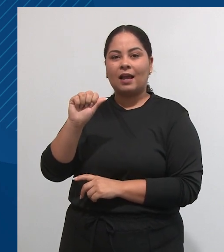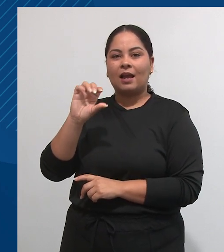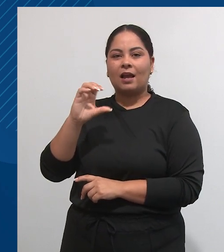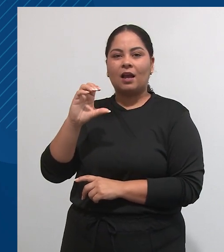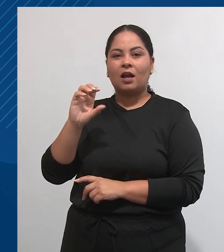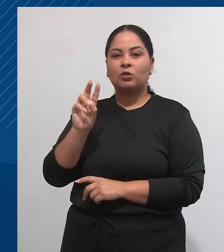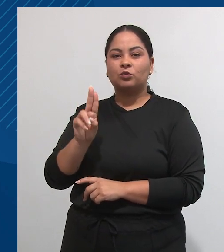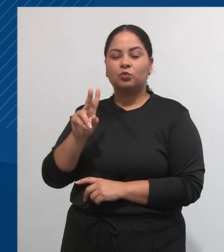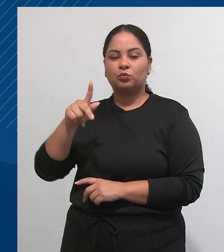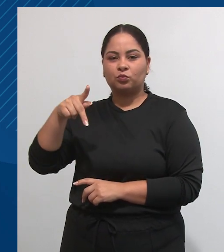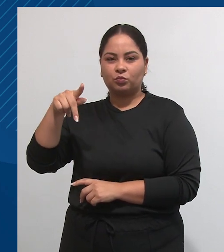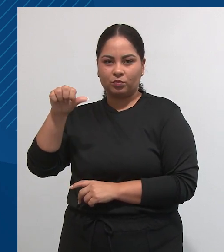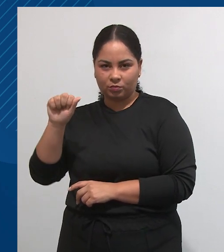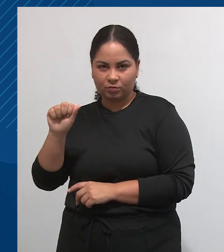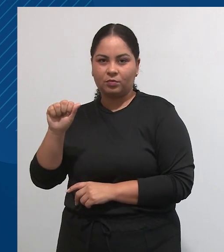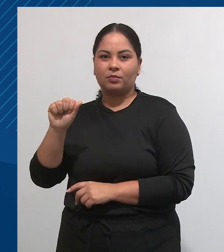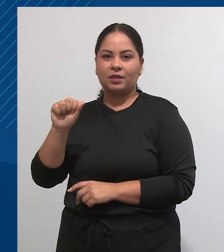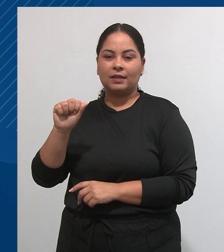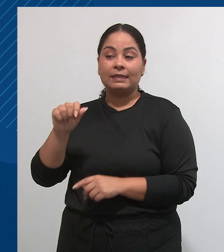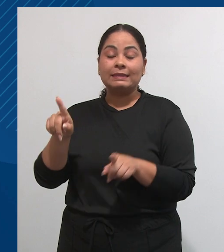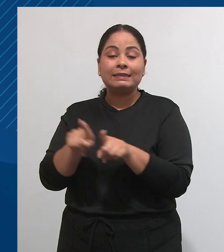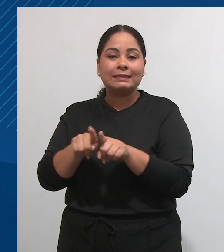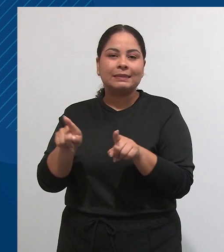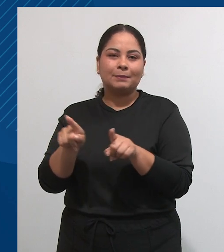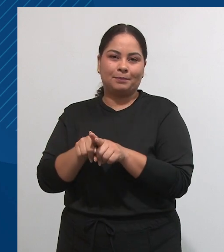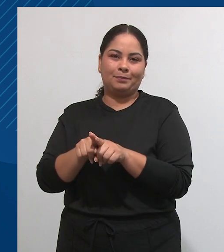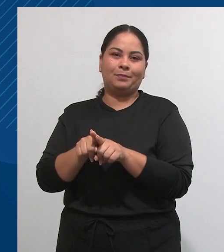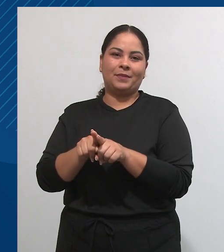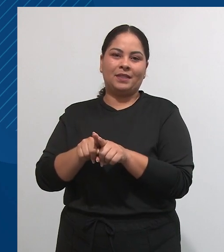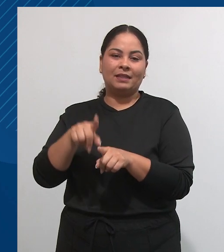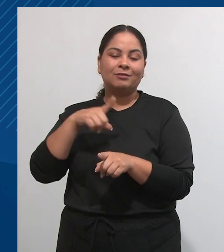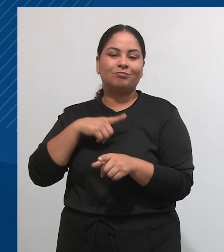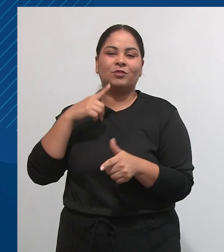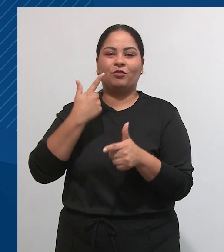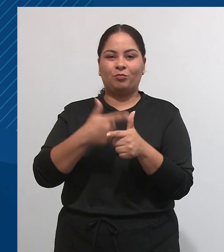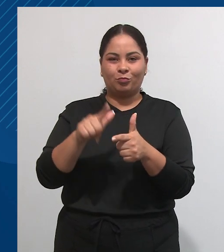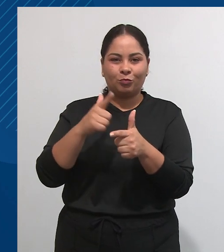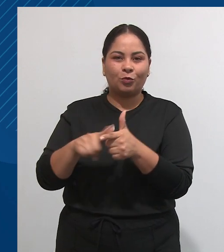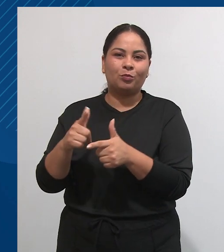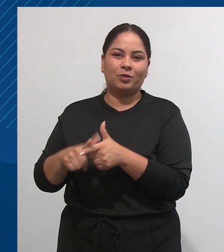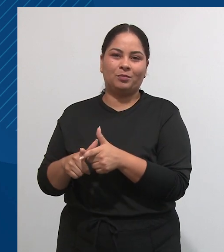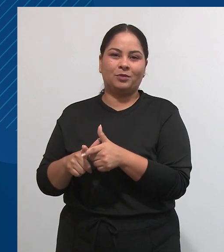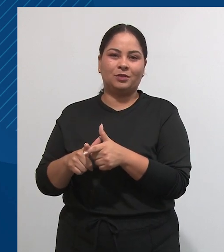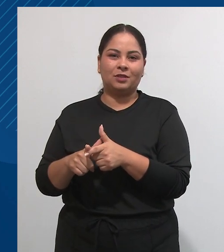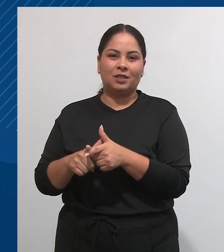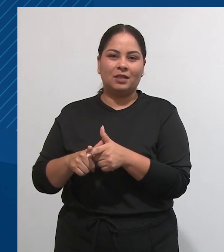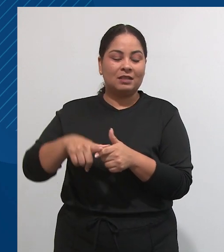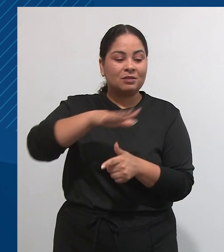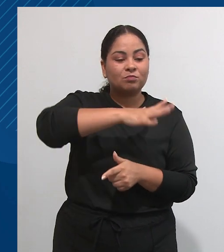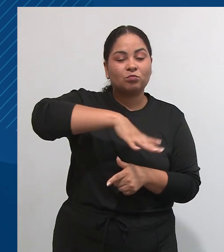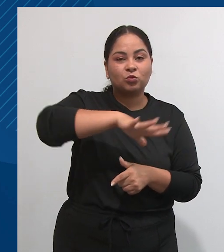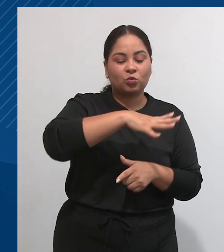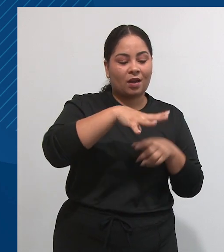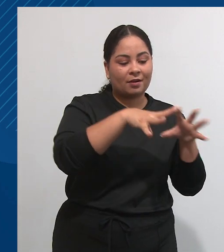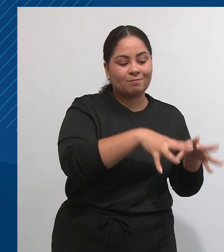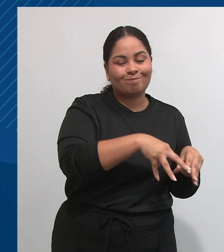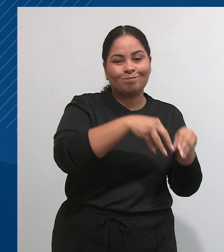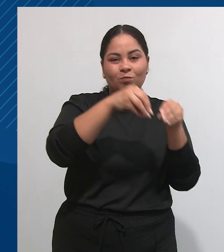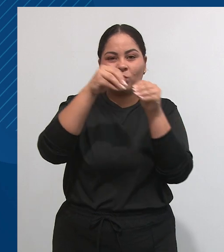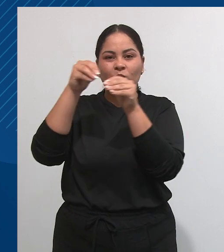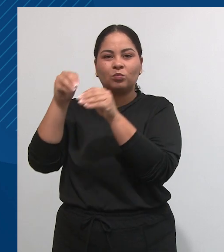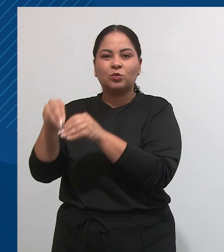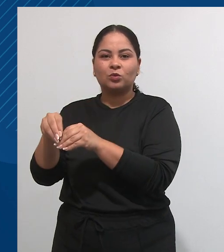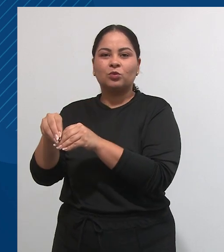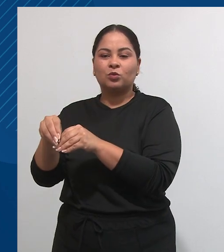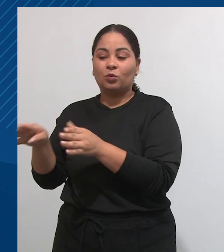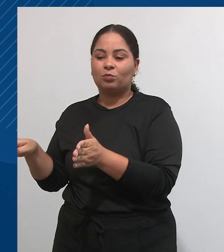esse processo, que foi retirado do seu território originário, passou por vários outros territórios até chegar